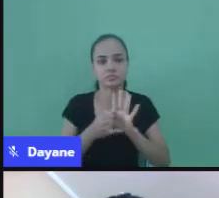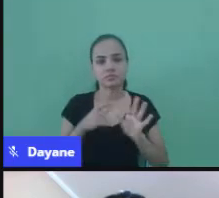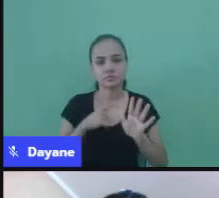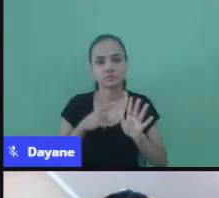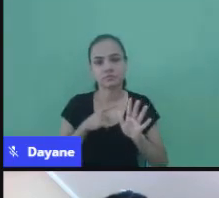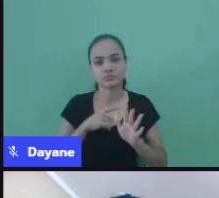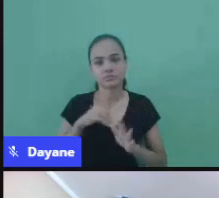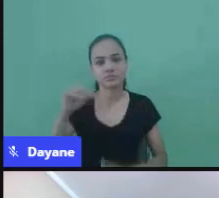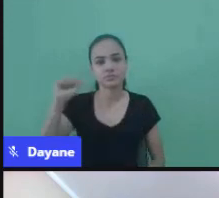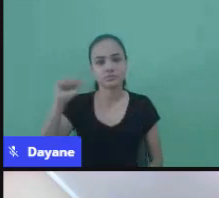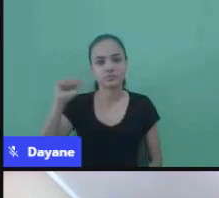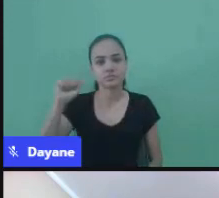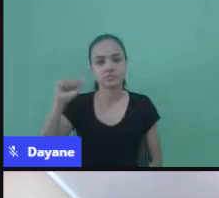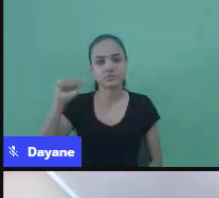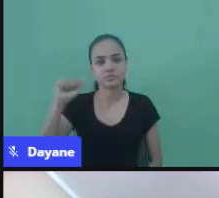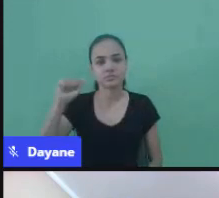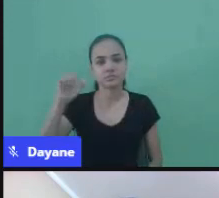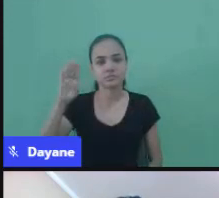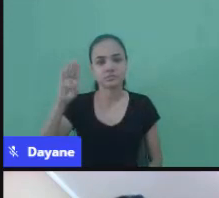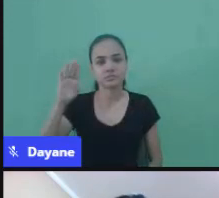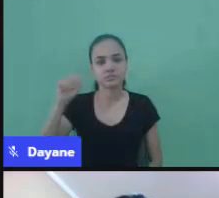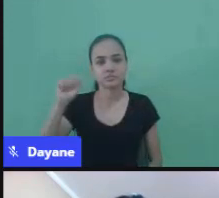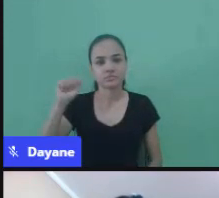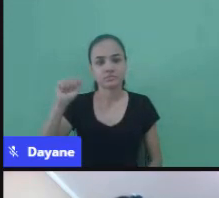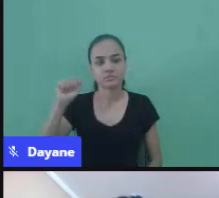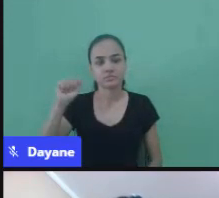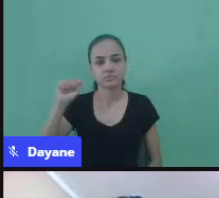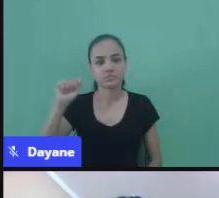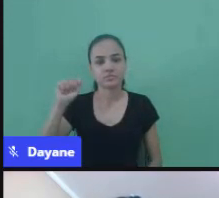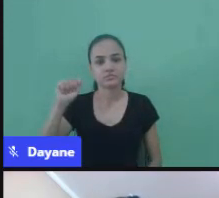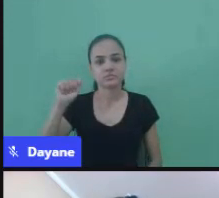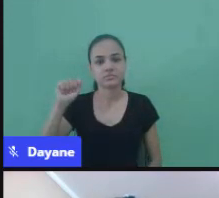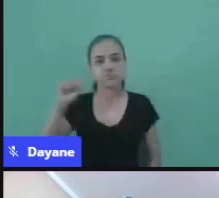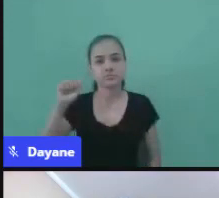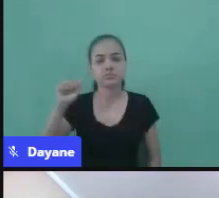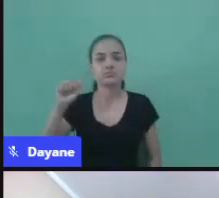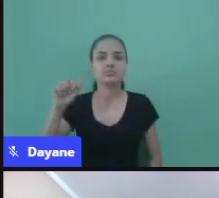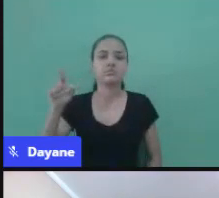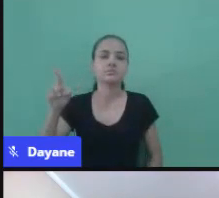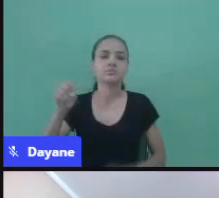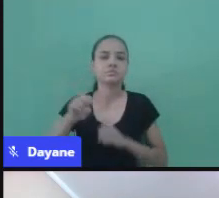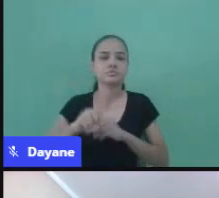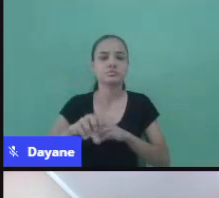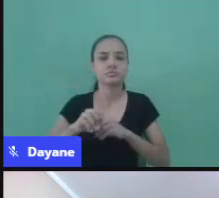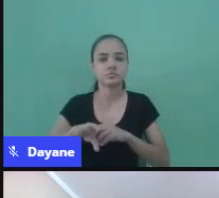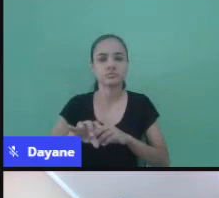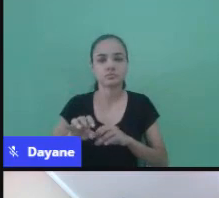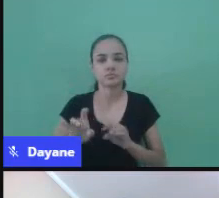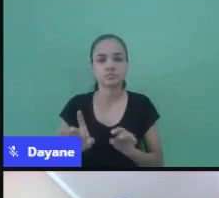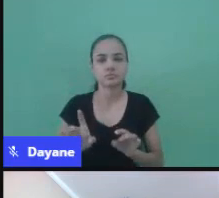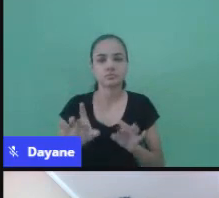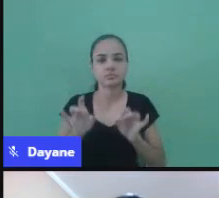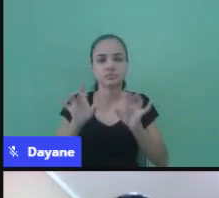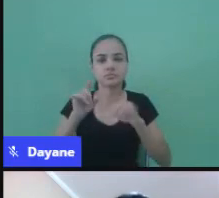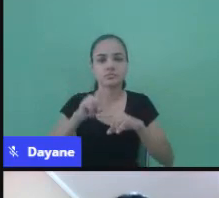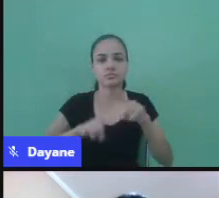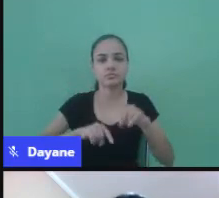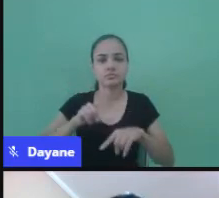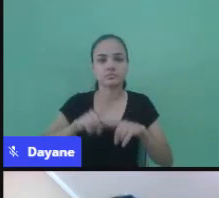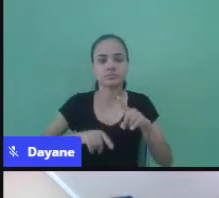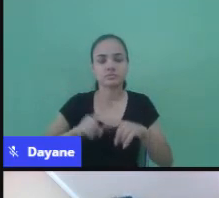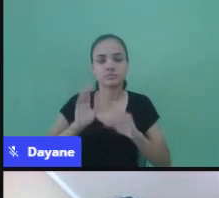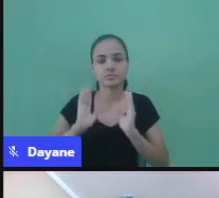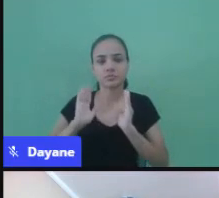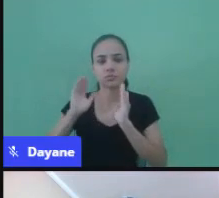de educação, né? Que é específico com os materiais, né? Que é assim, voltado específico para a